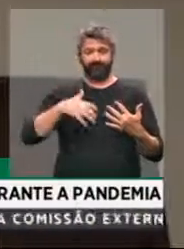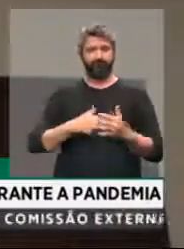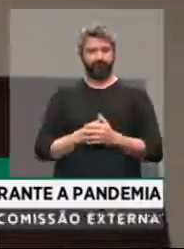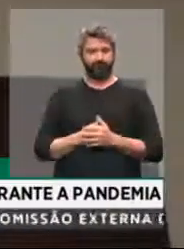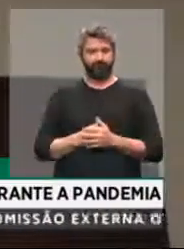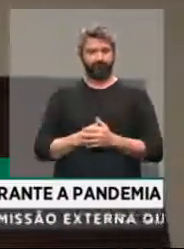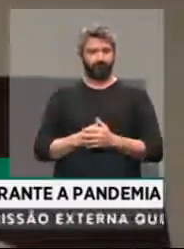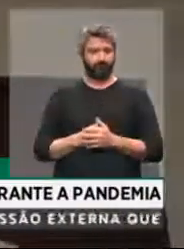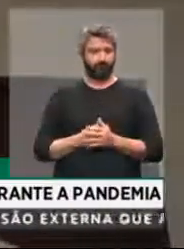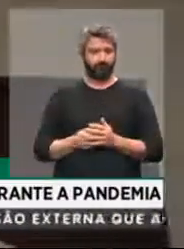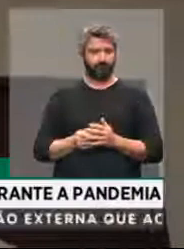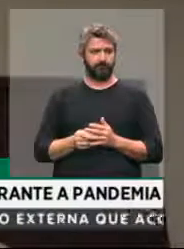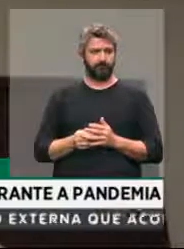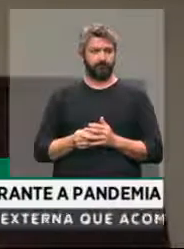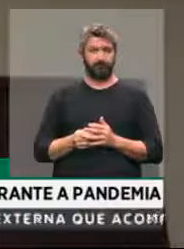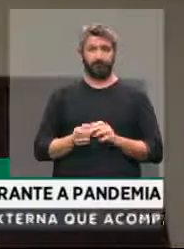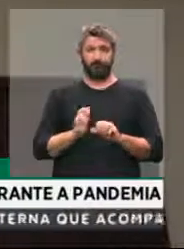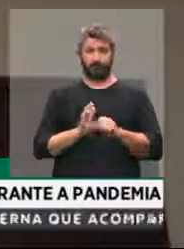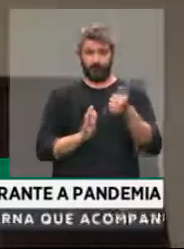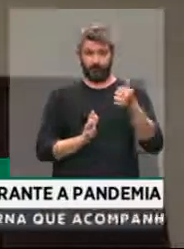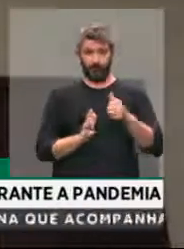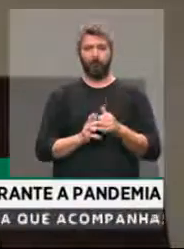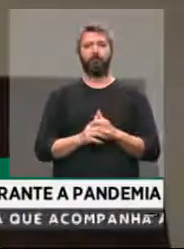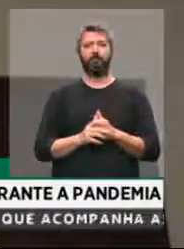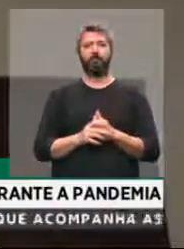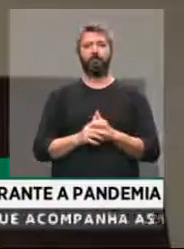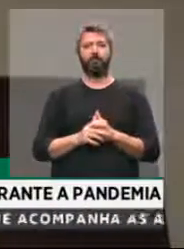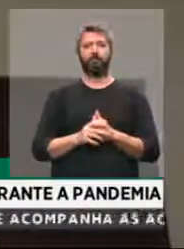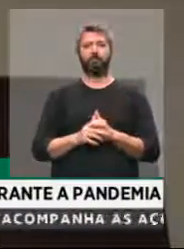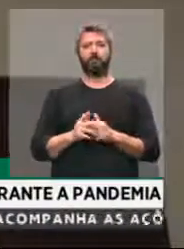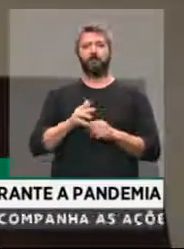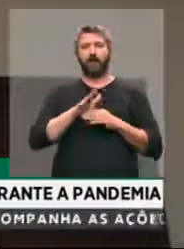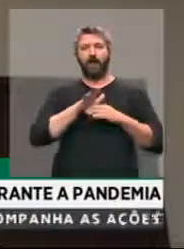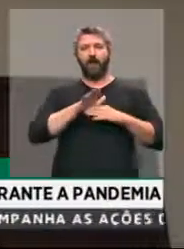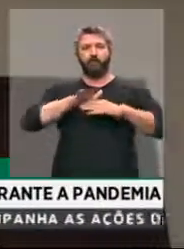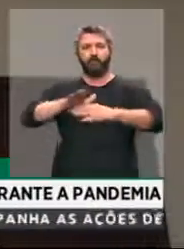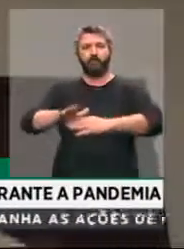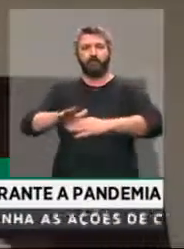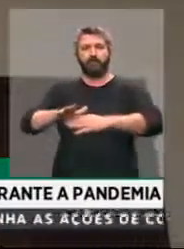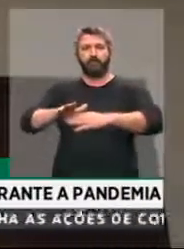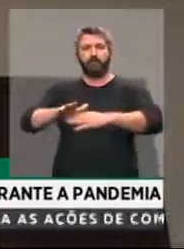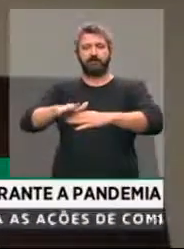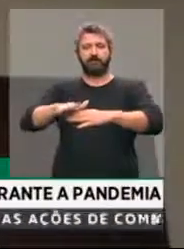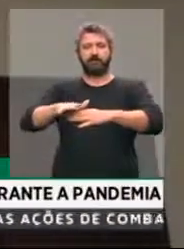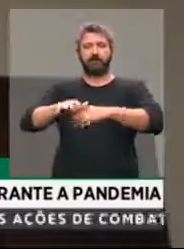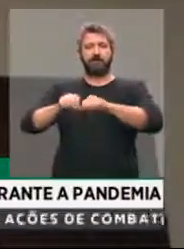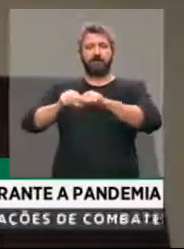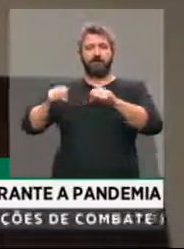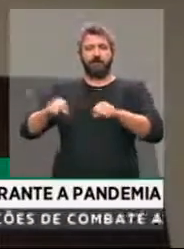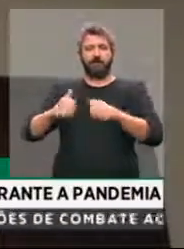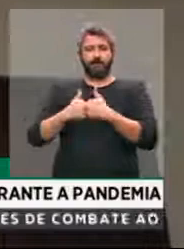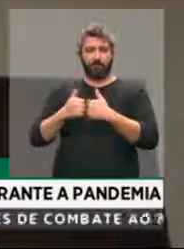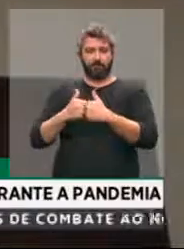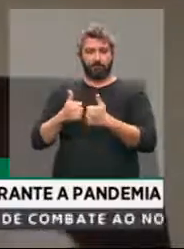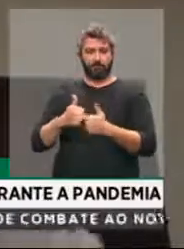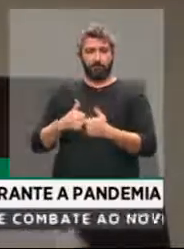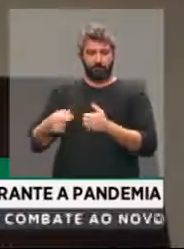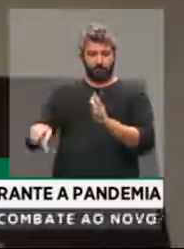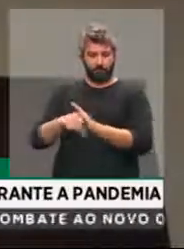consideração, presidente. Primeiro, que a ideia de uma ajuda ao sistema de transporte nas cidades pode ser